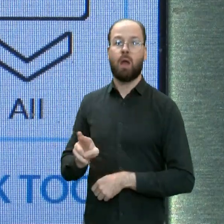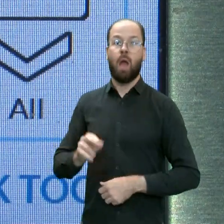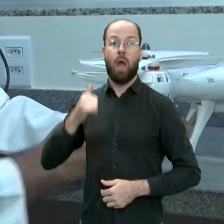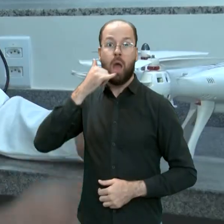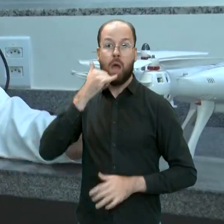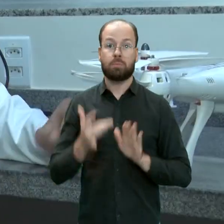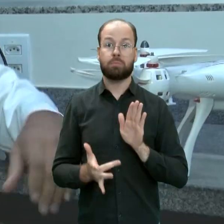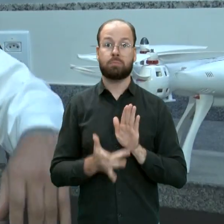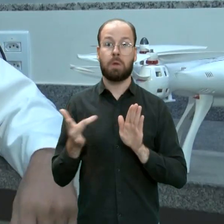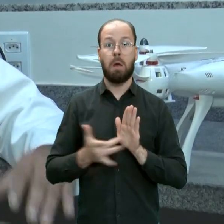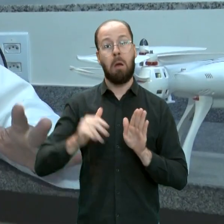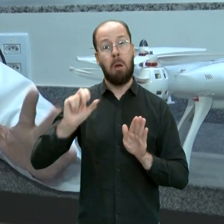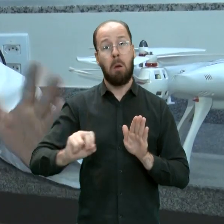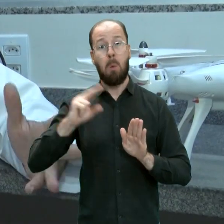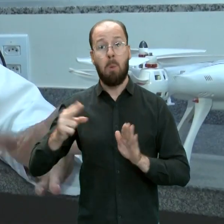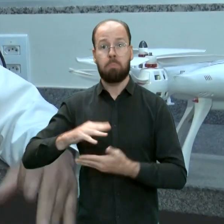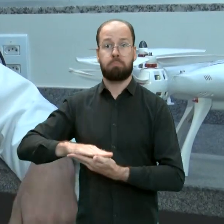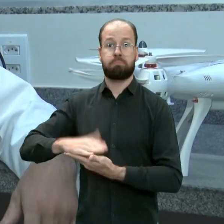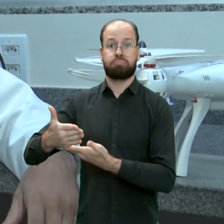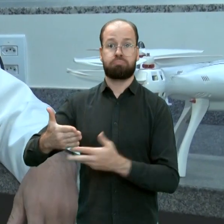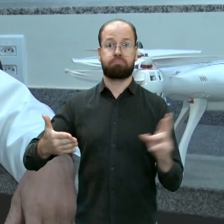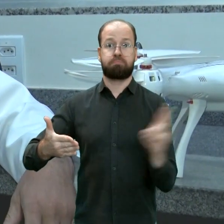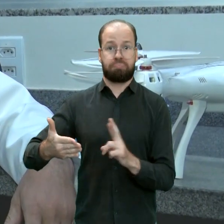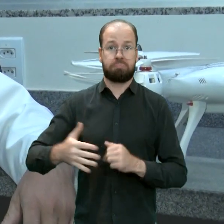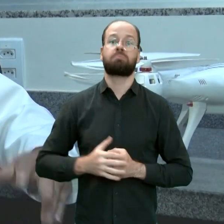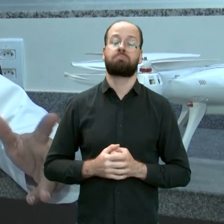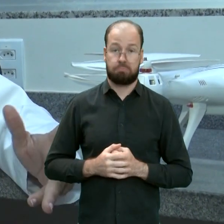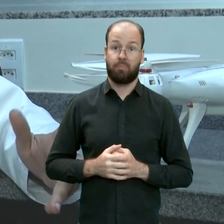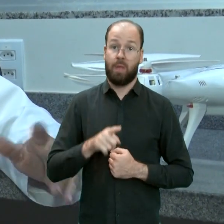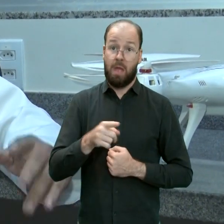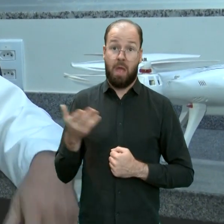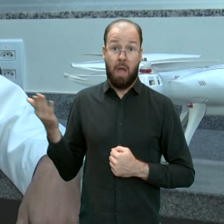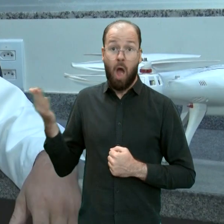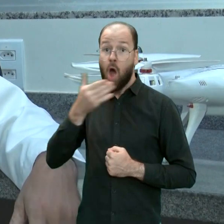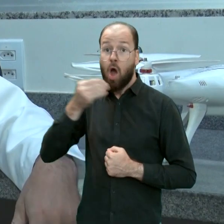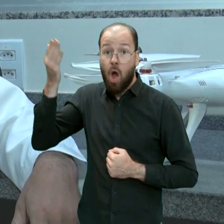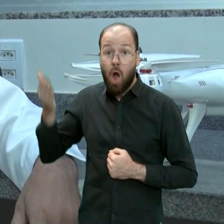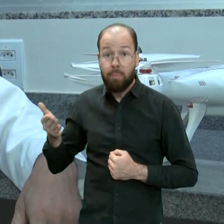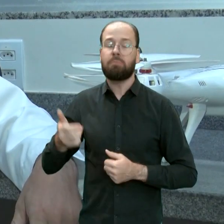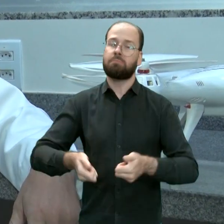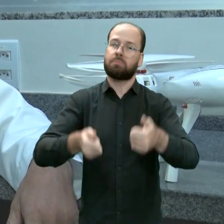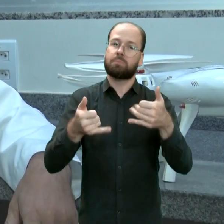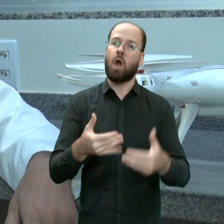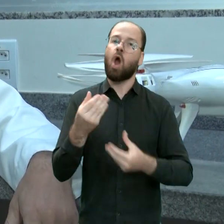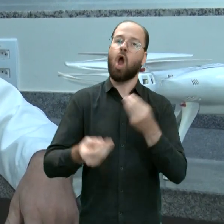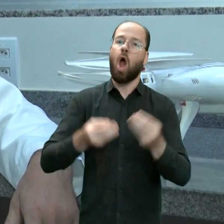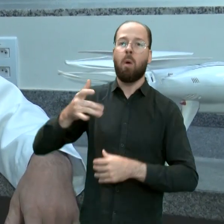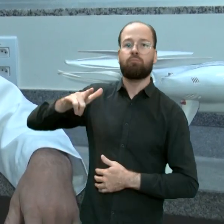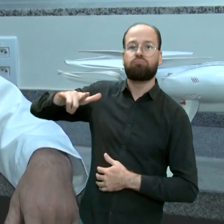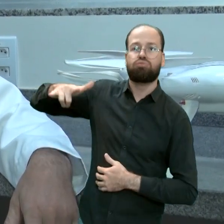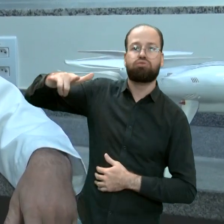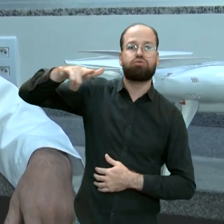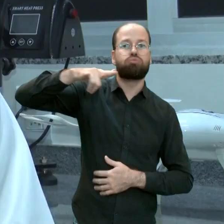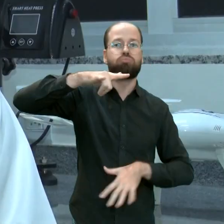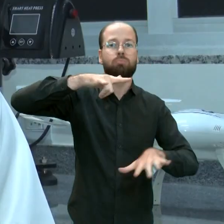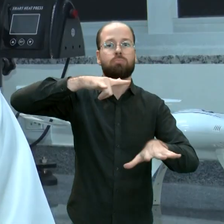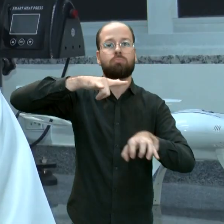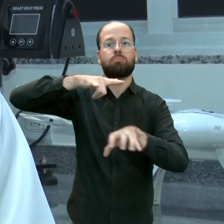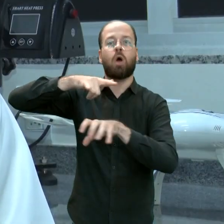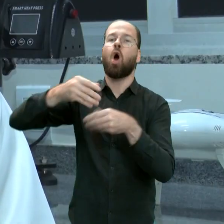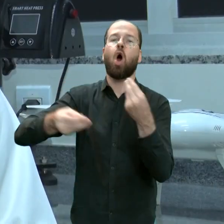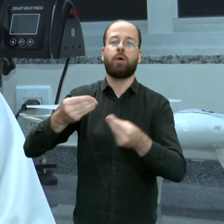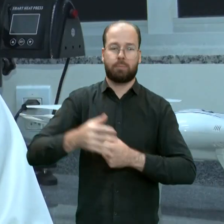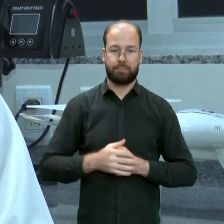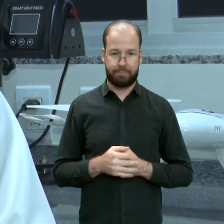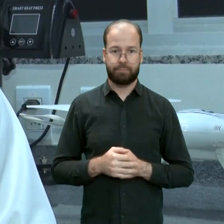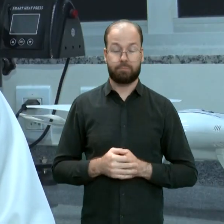notebook. Abdias Neto explica como funciona o processo nas alturas. Nosso